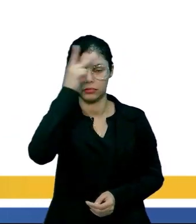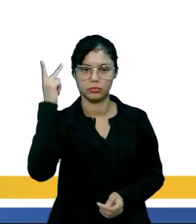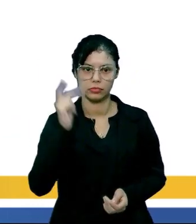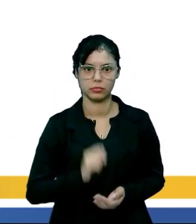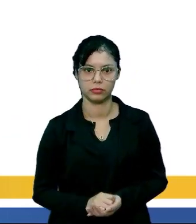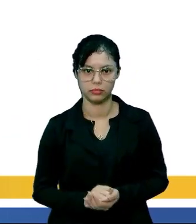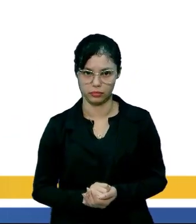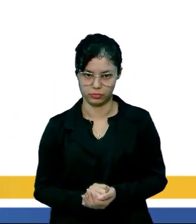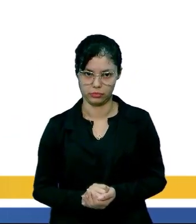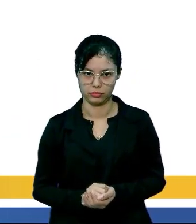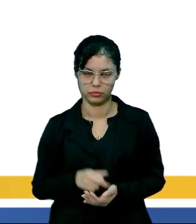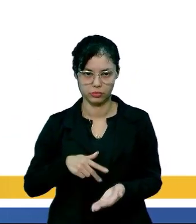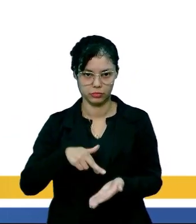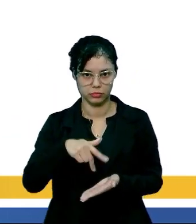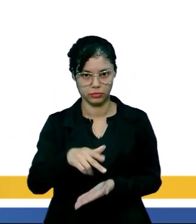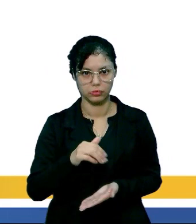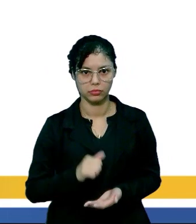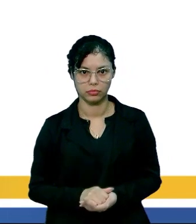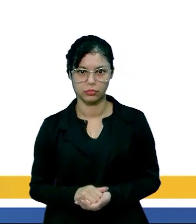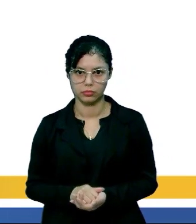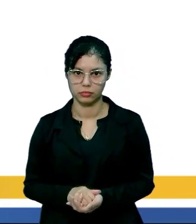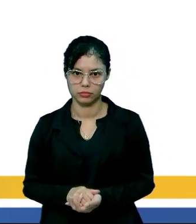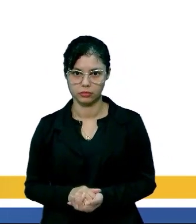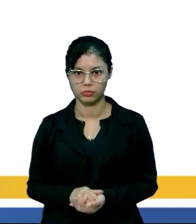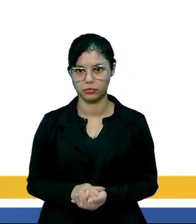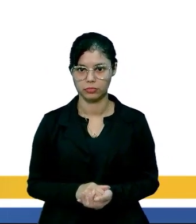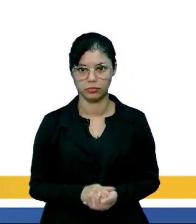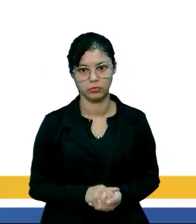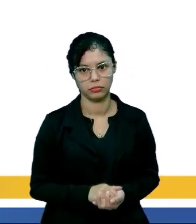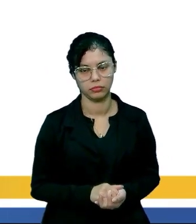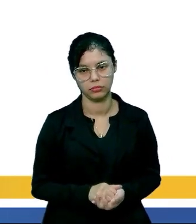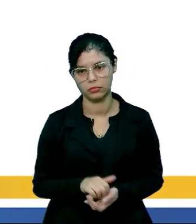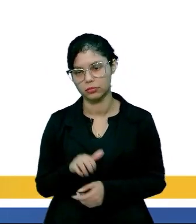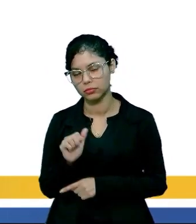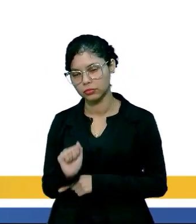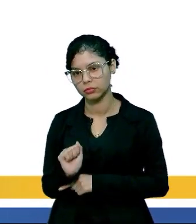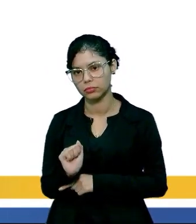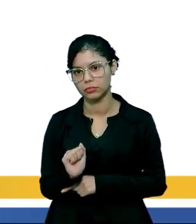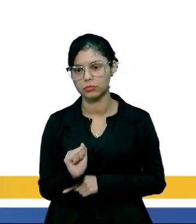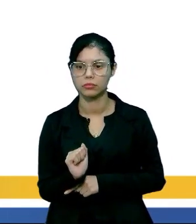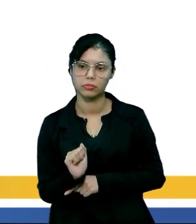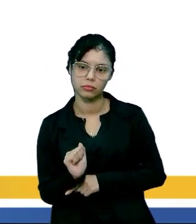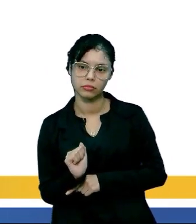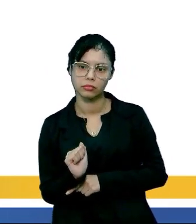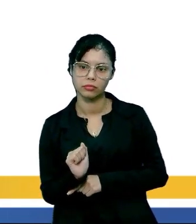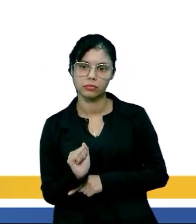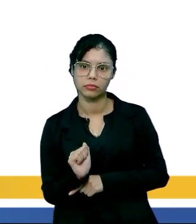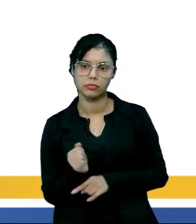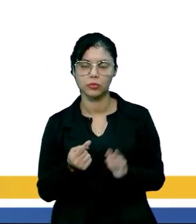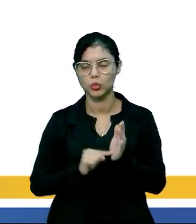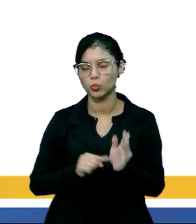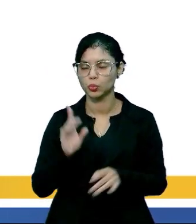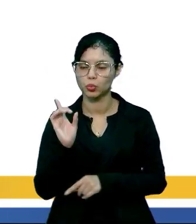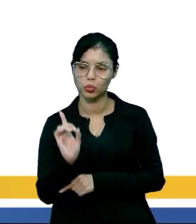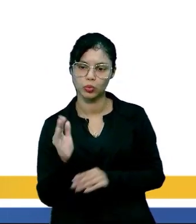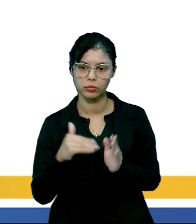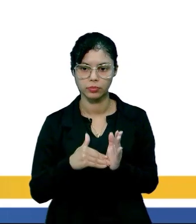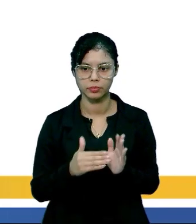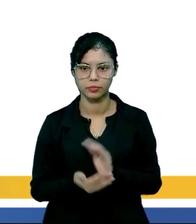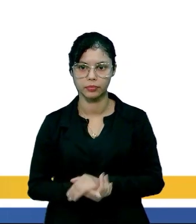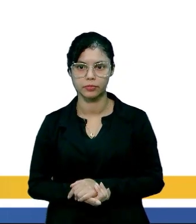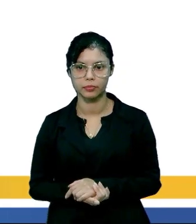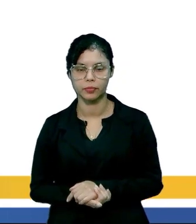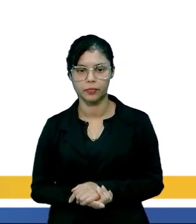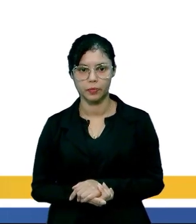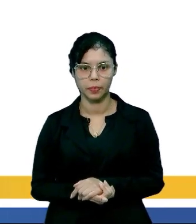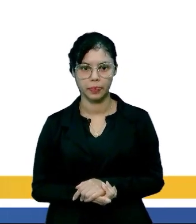pessoa caminha deslizando a mão sobre o corrimão do ponto A até o ponto